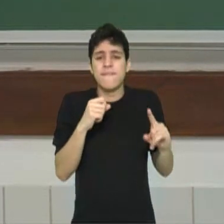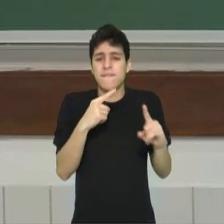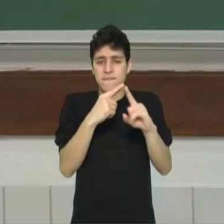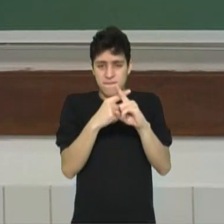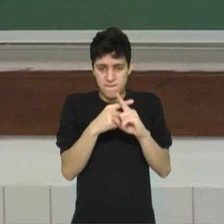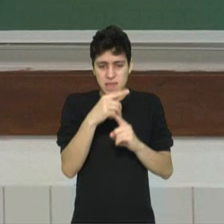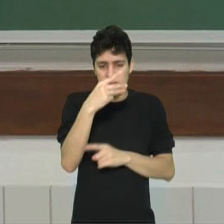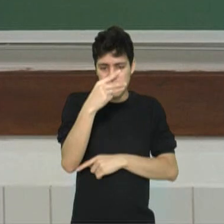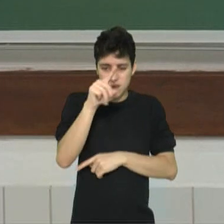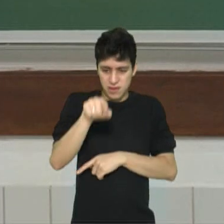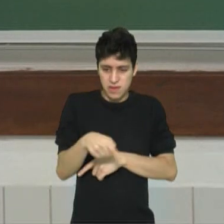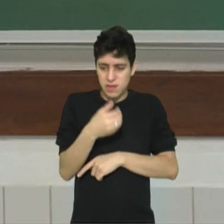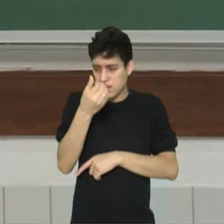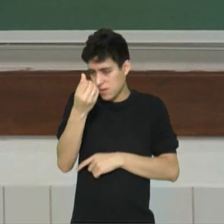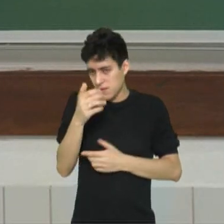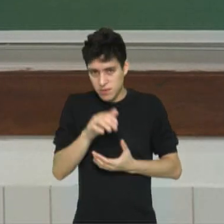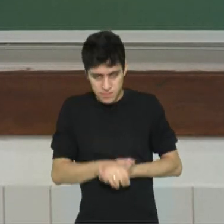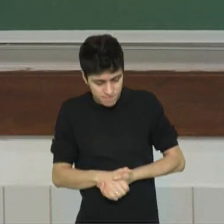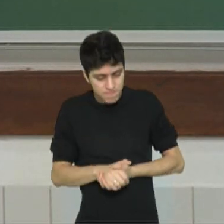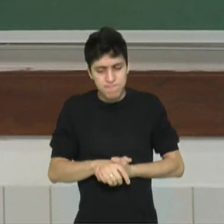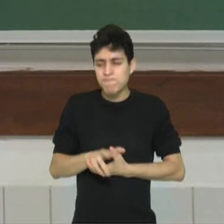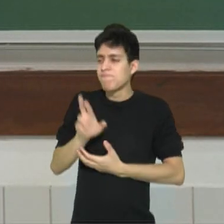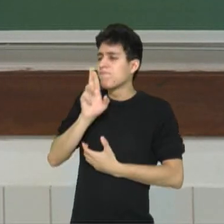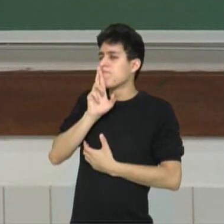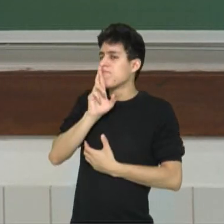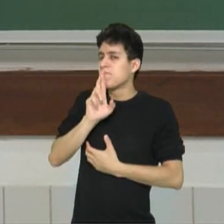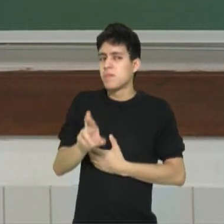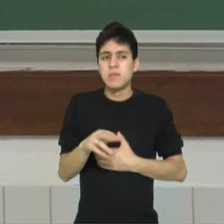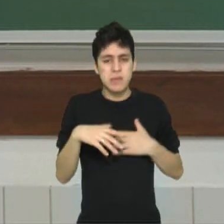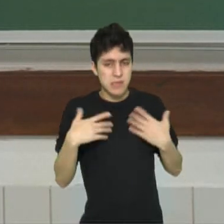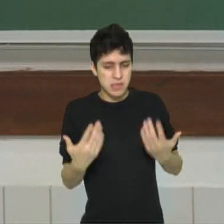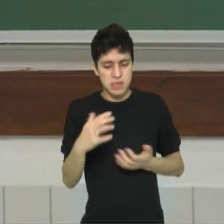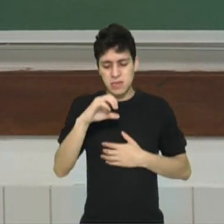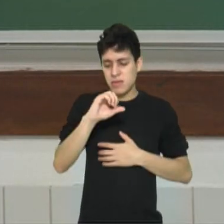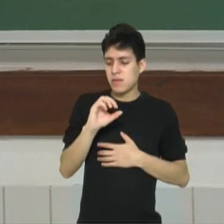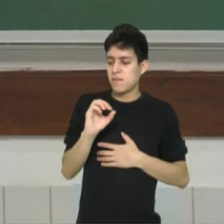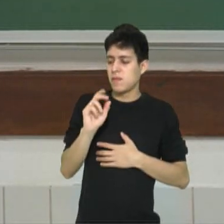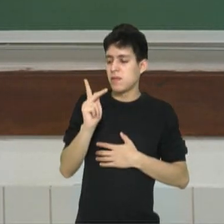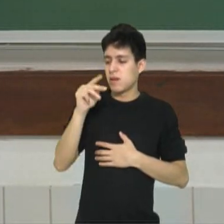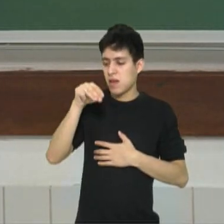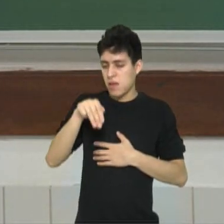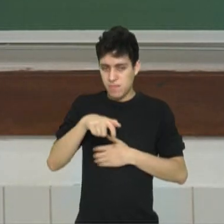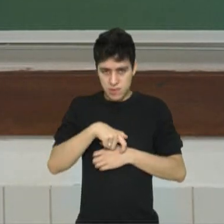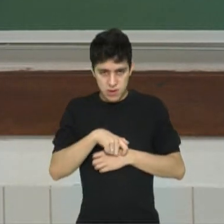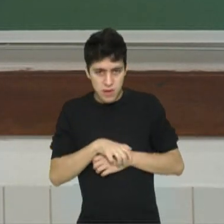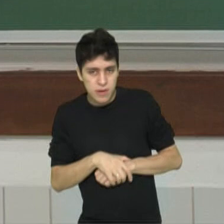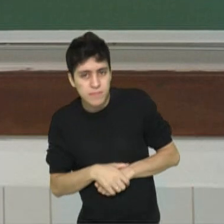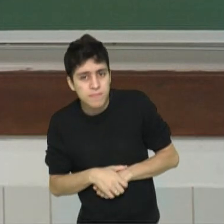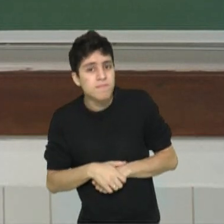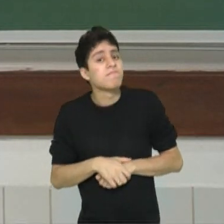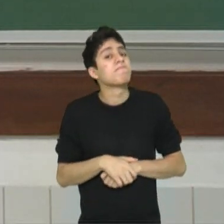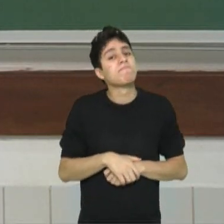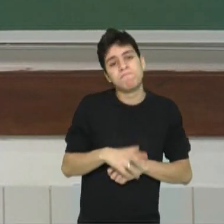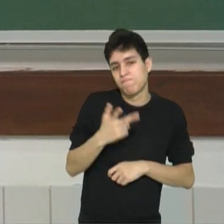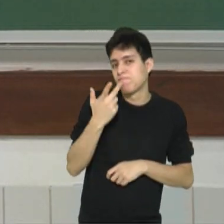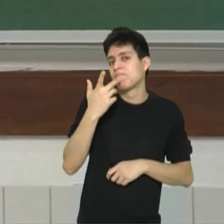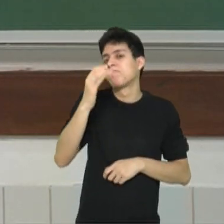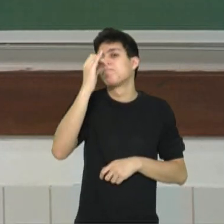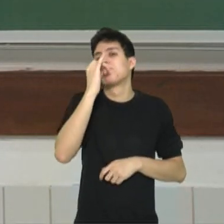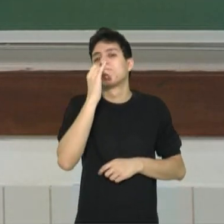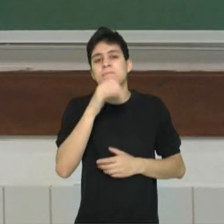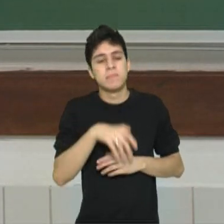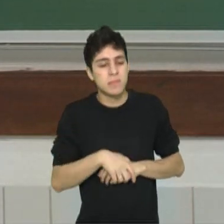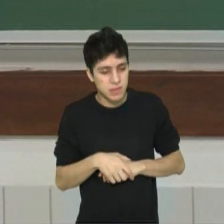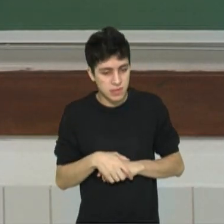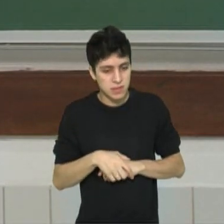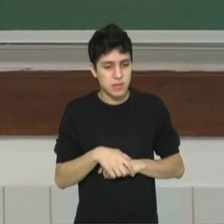por 3,6. E o resultado aí é 90 quilômetros por hora. Então, se eu falasse assim, por exemplo, né, para